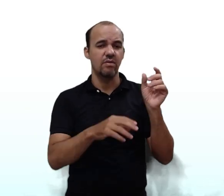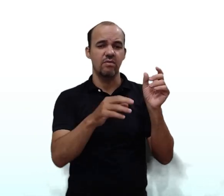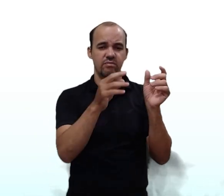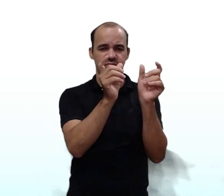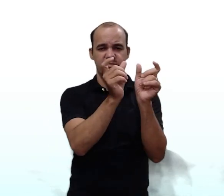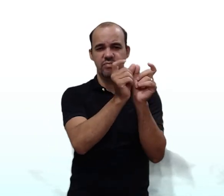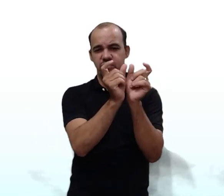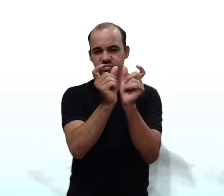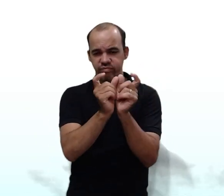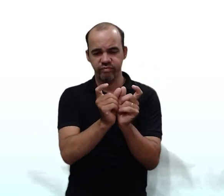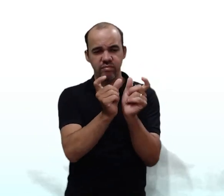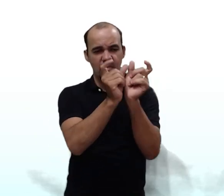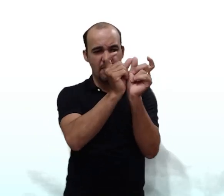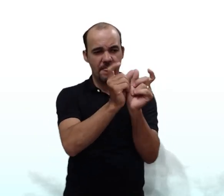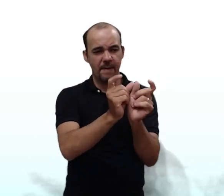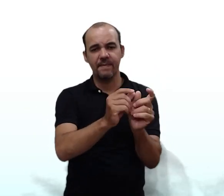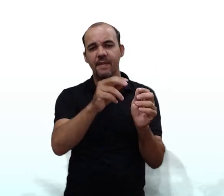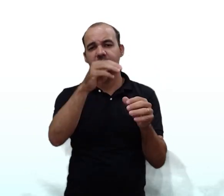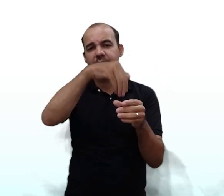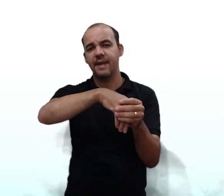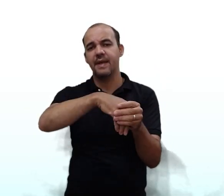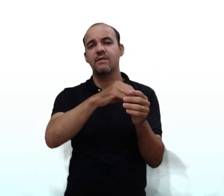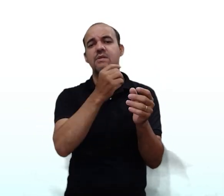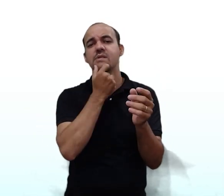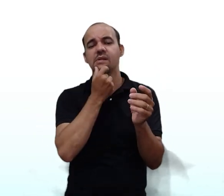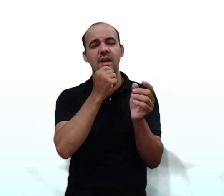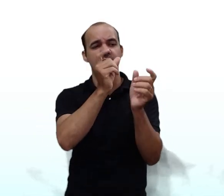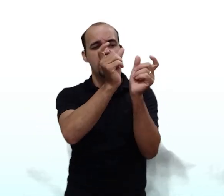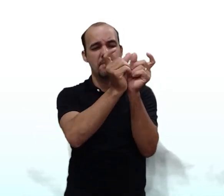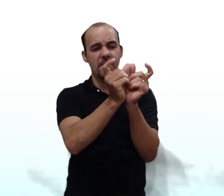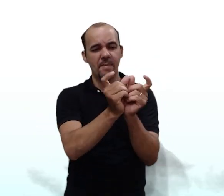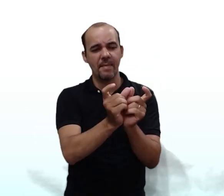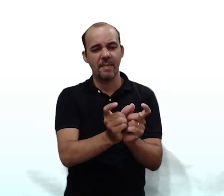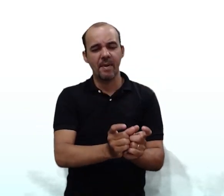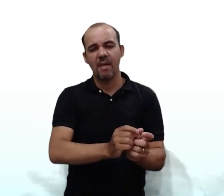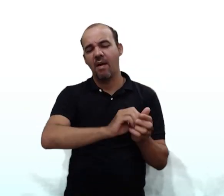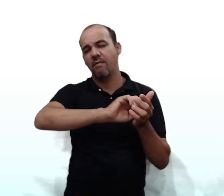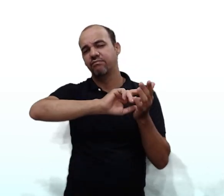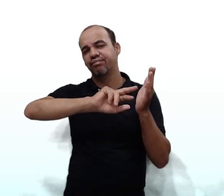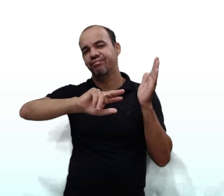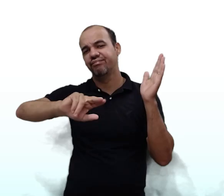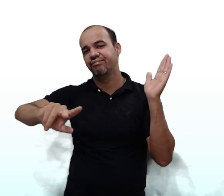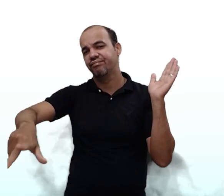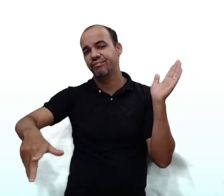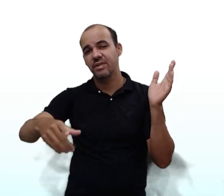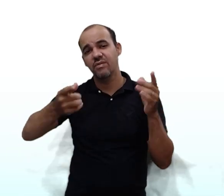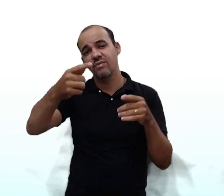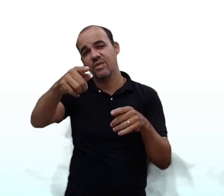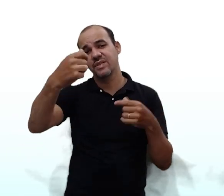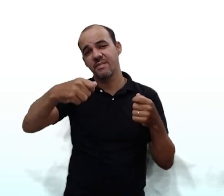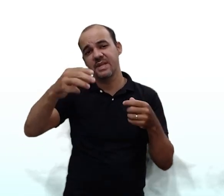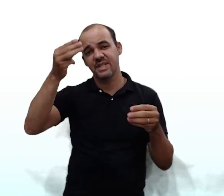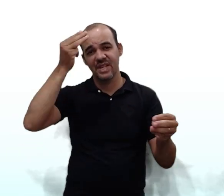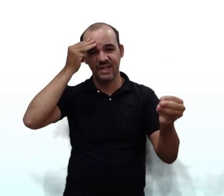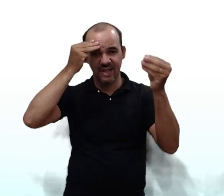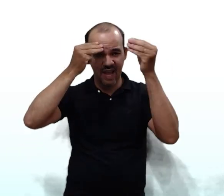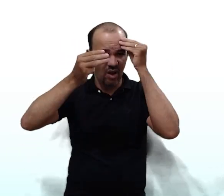inglesa. Diversos. E aí, Rafa, qual a regra para aprender isso? Infelizmente, gente,